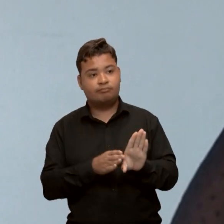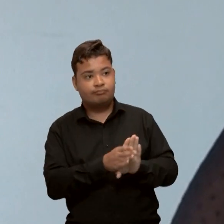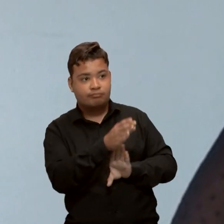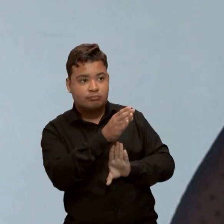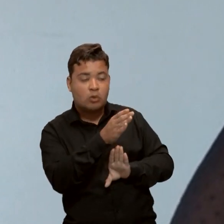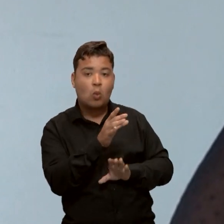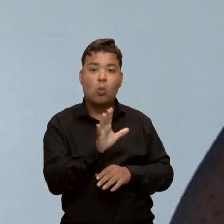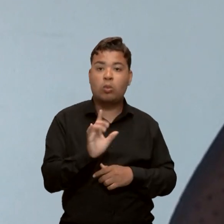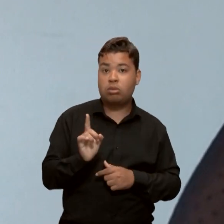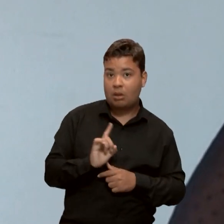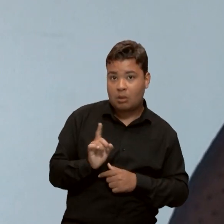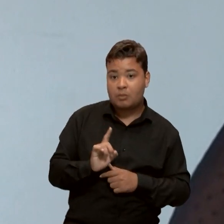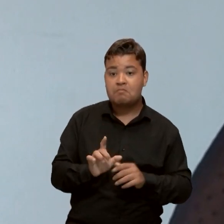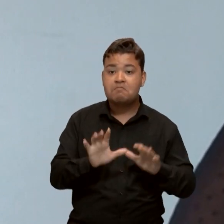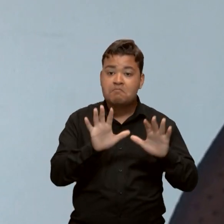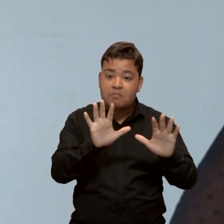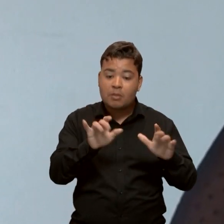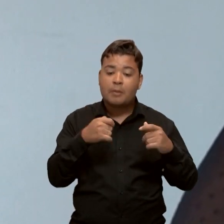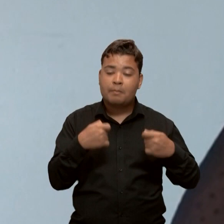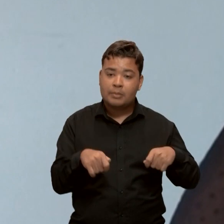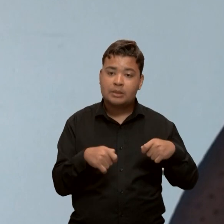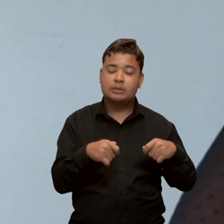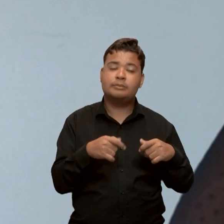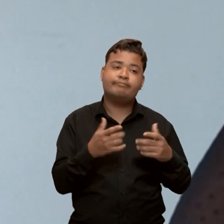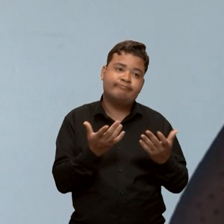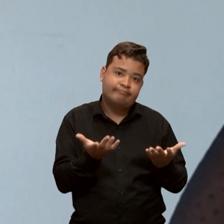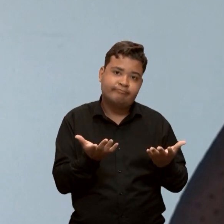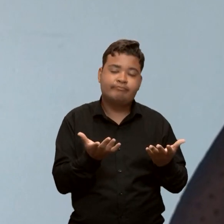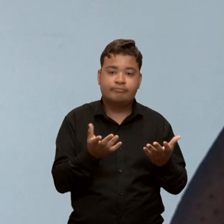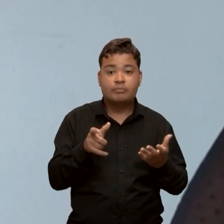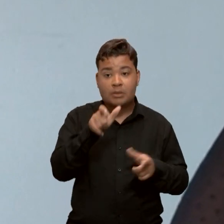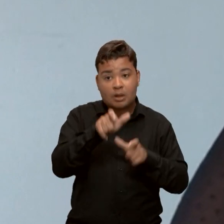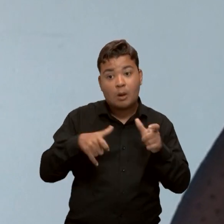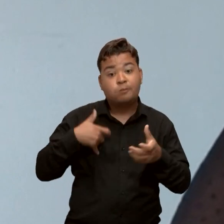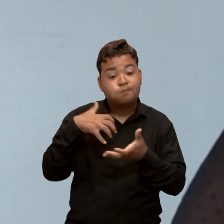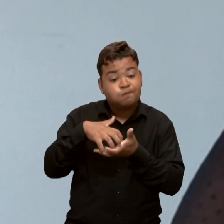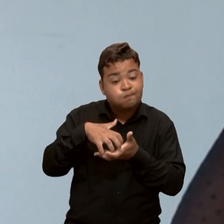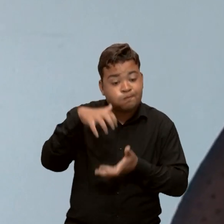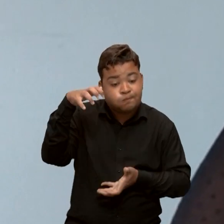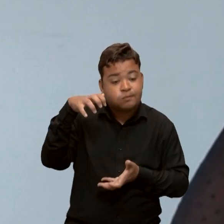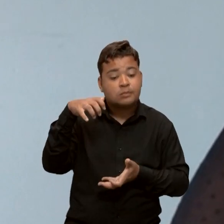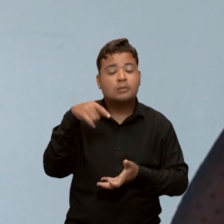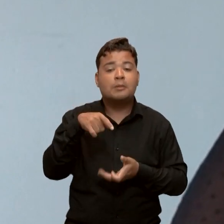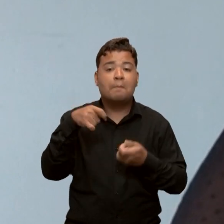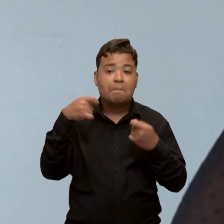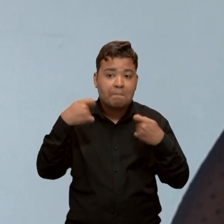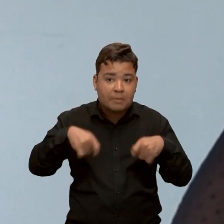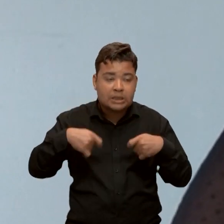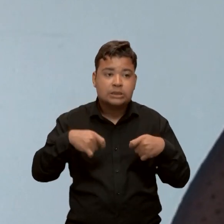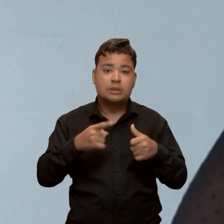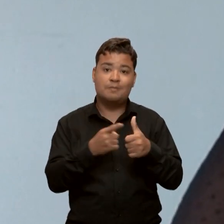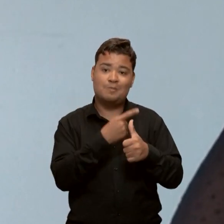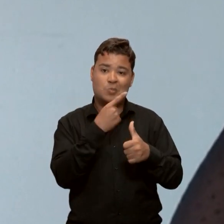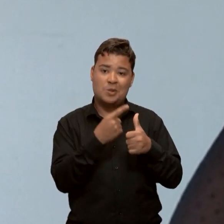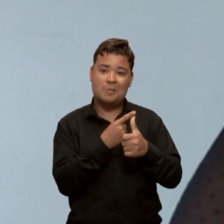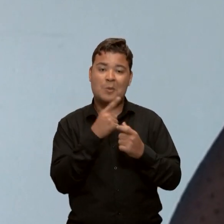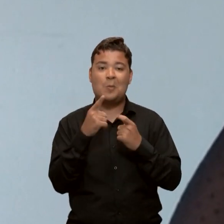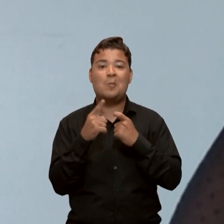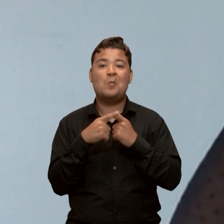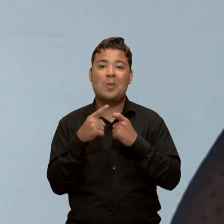não for, né, dentro de um programa, ela precisa, o idoso, ele precisa passar, né, pelo médico, ele ser